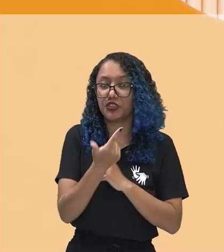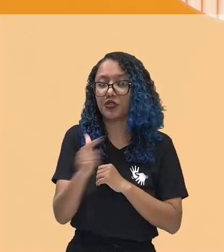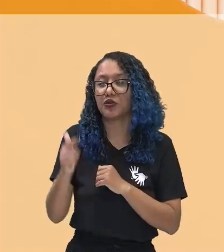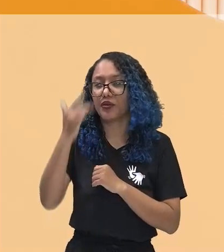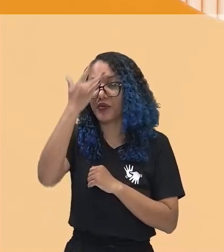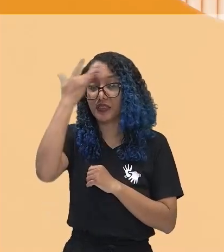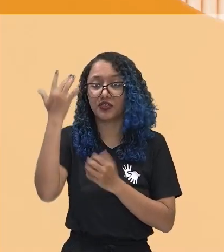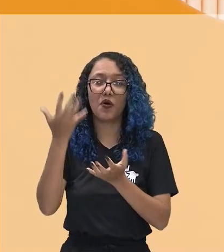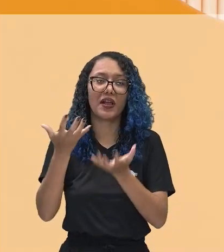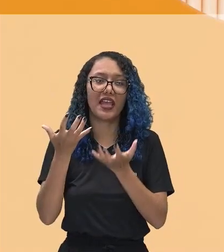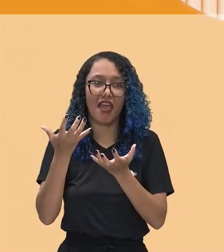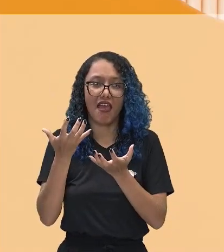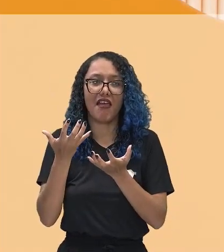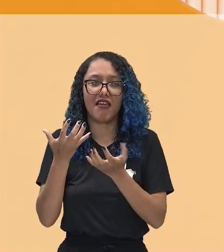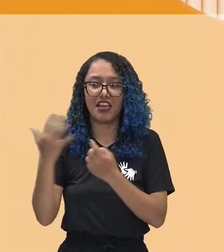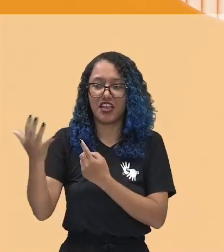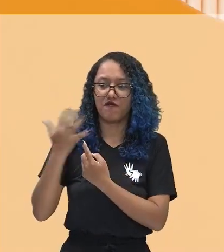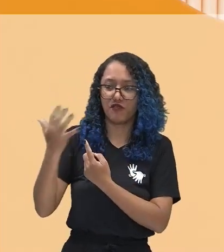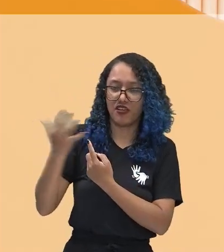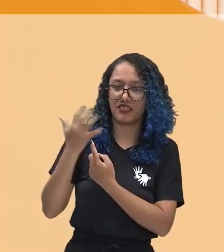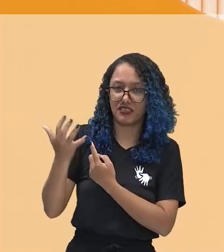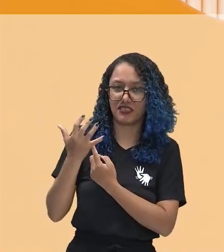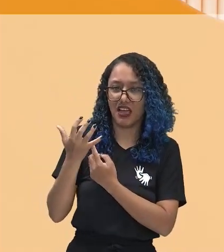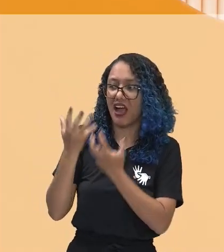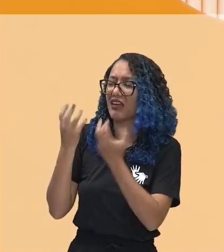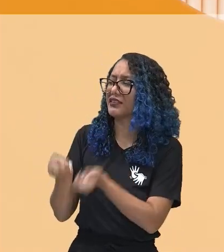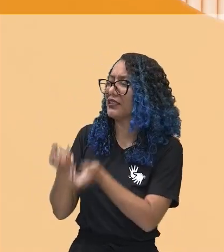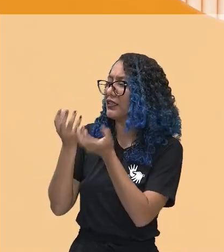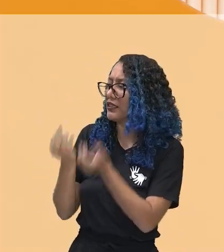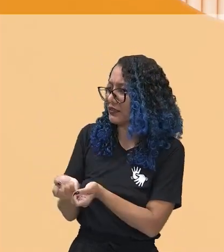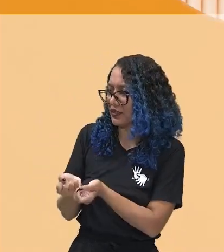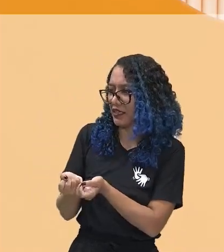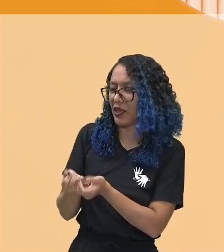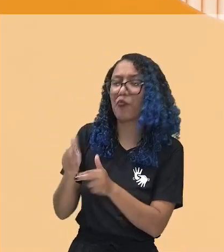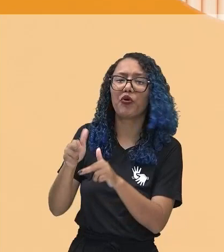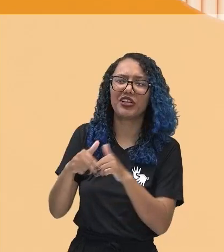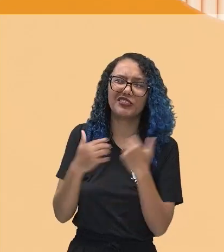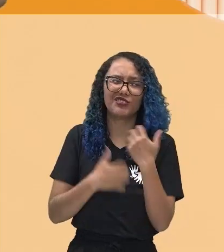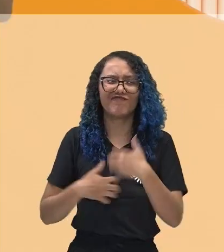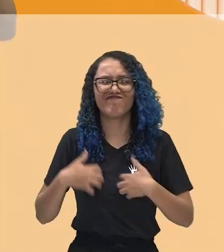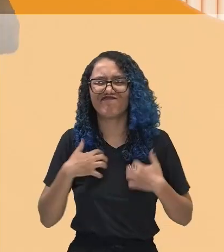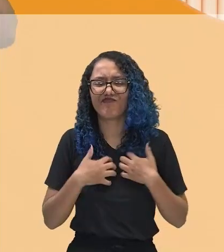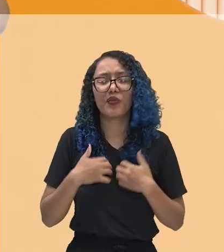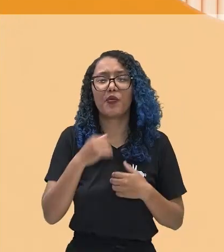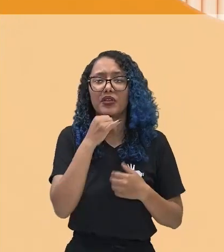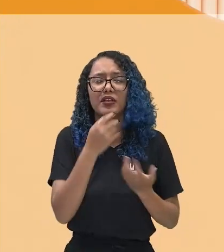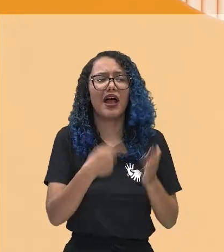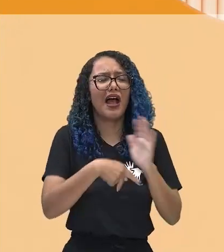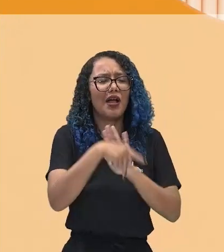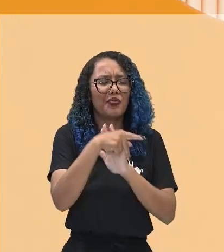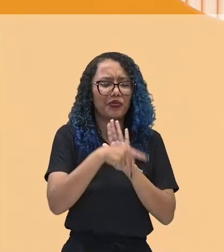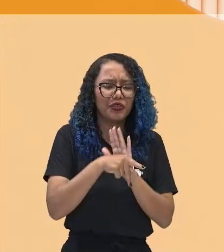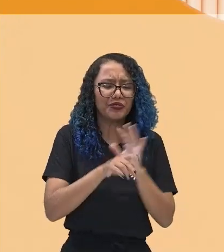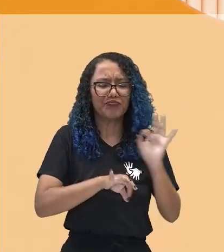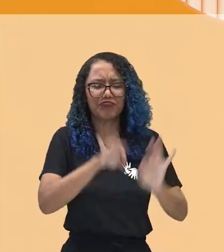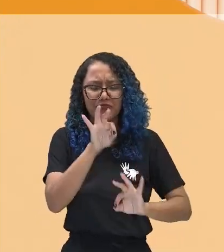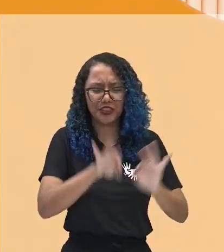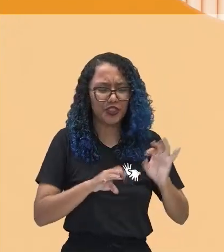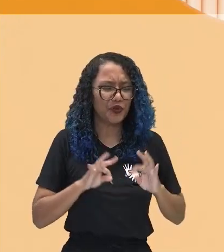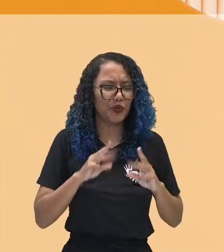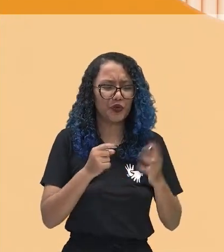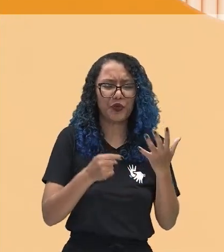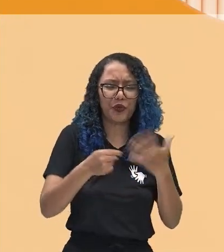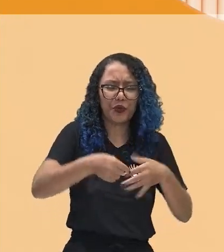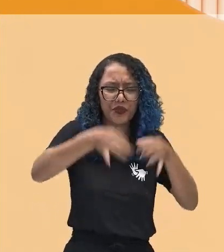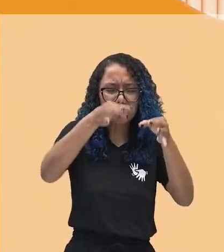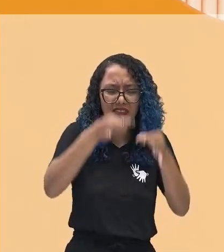são e querem que eu seja. É essa angústia, não é? Porque, poxa vida, eu planejei, me projetei, arrumei